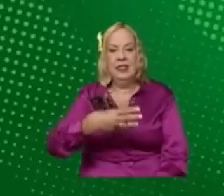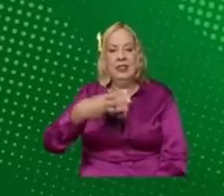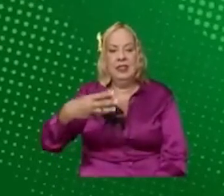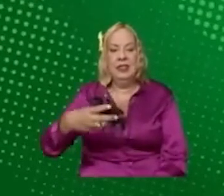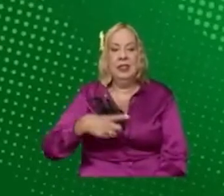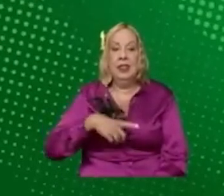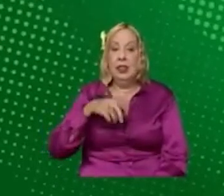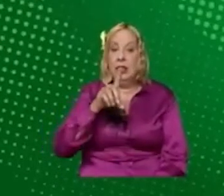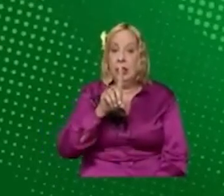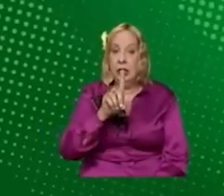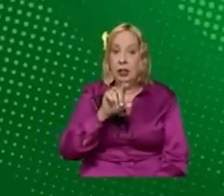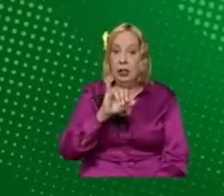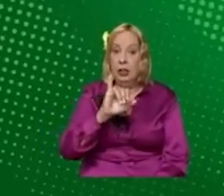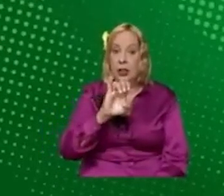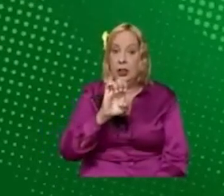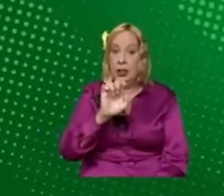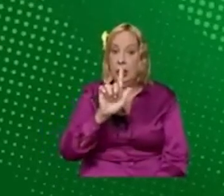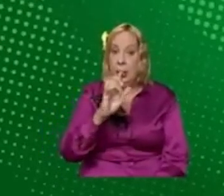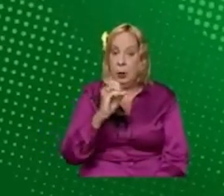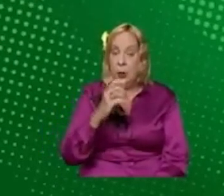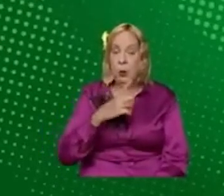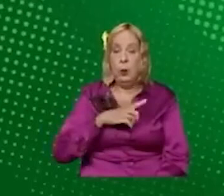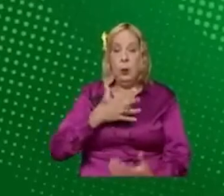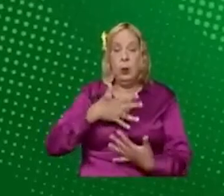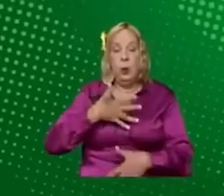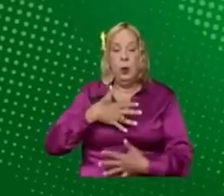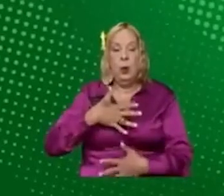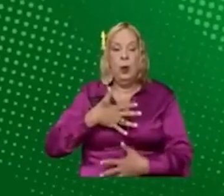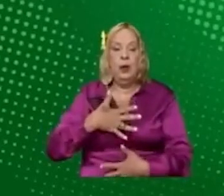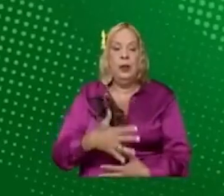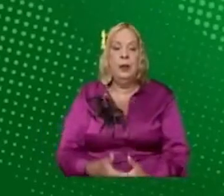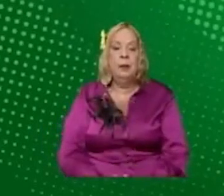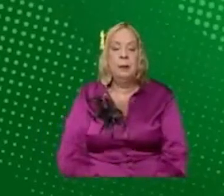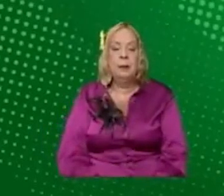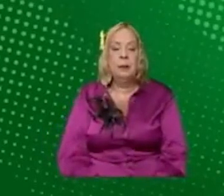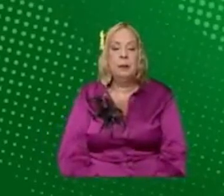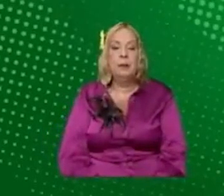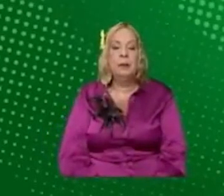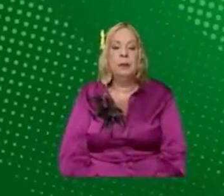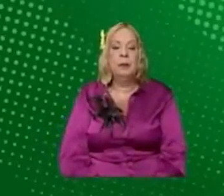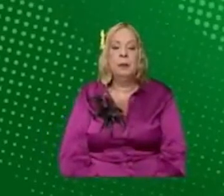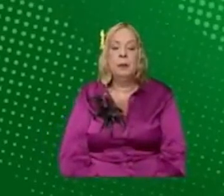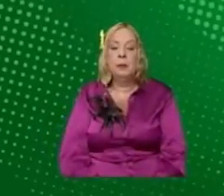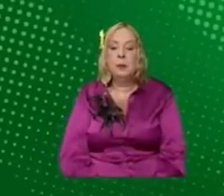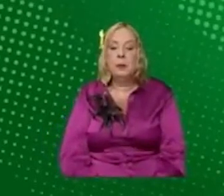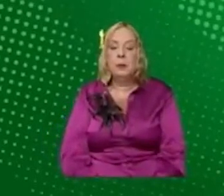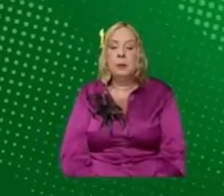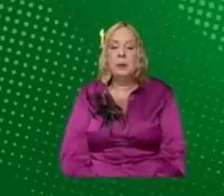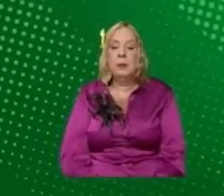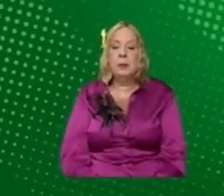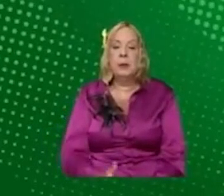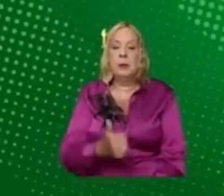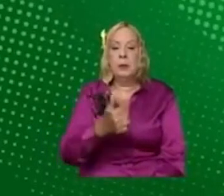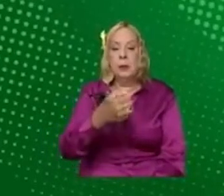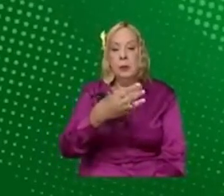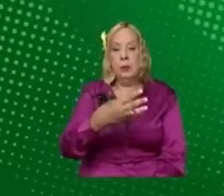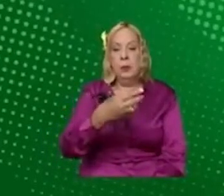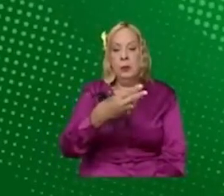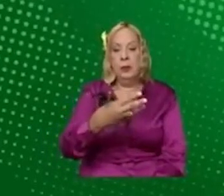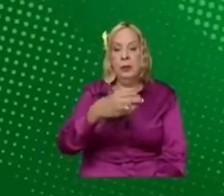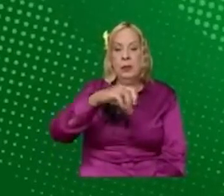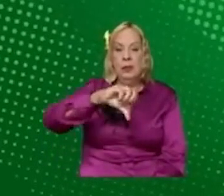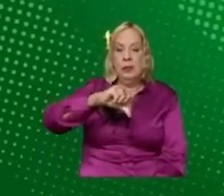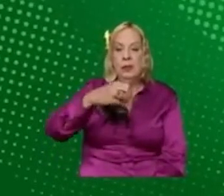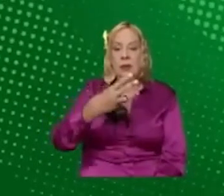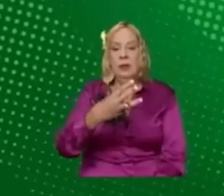047233 é o Diego de Glória, Rodrigo e Anne, casal pé quente, Regional Glória. E, gente,